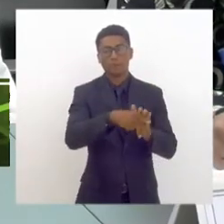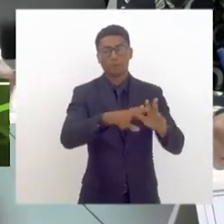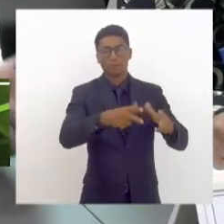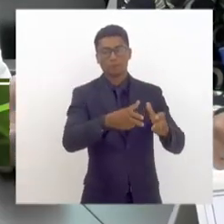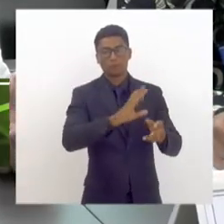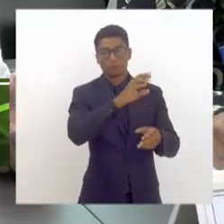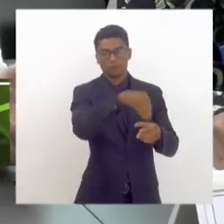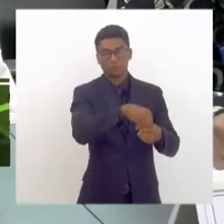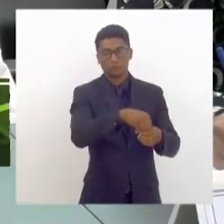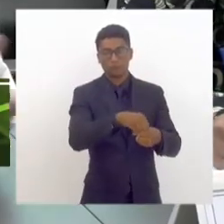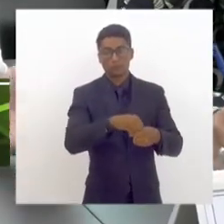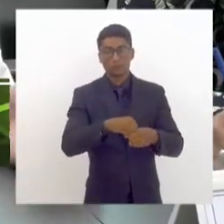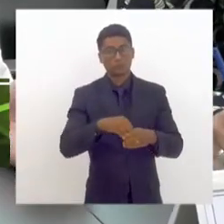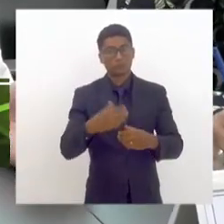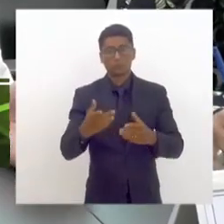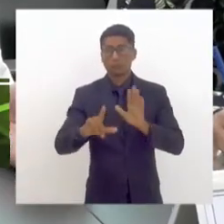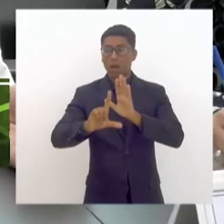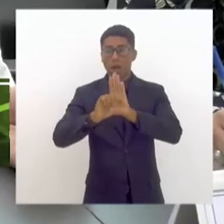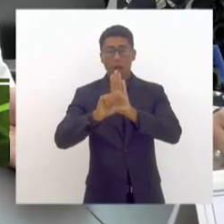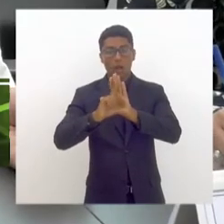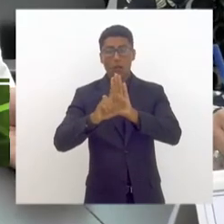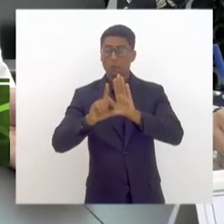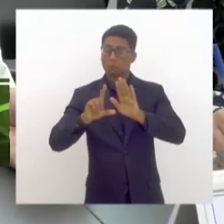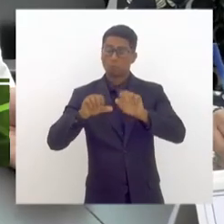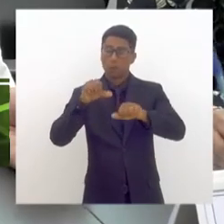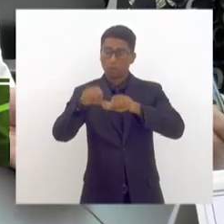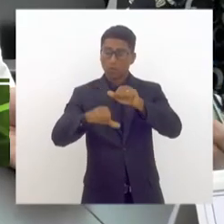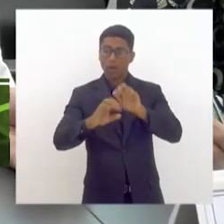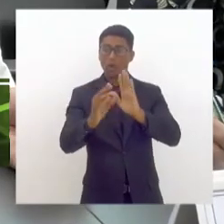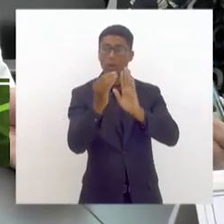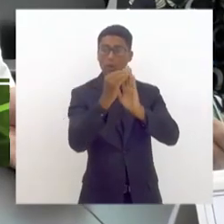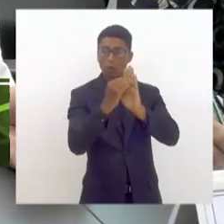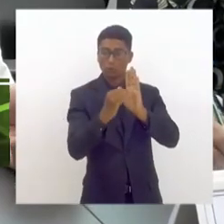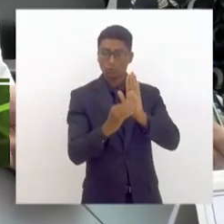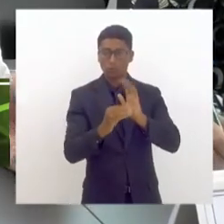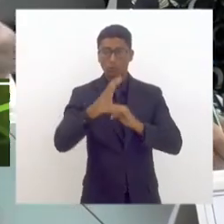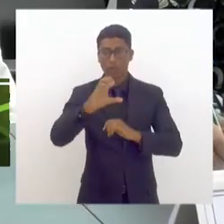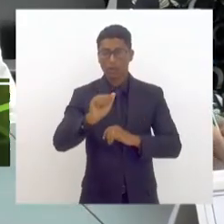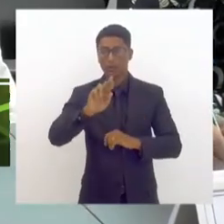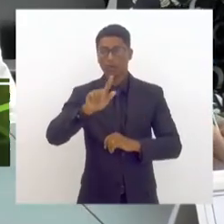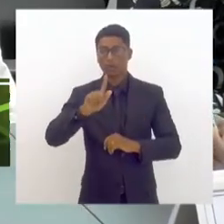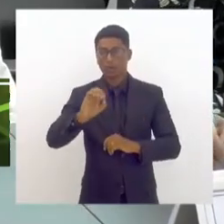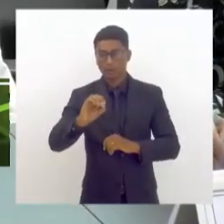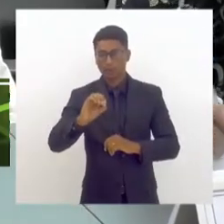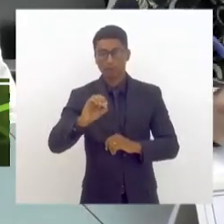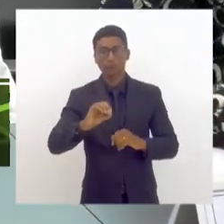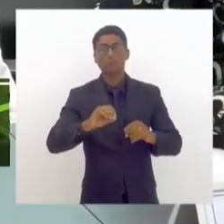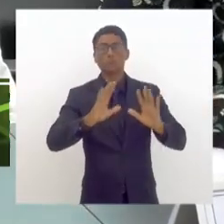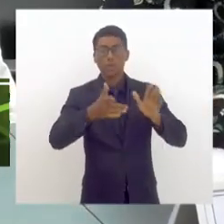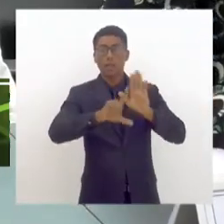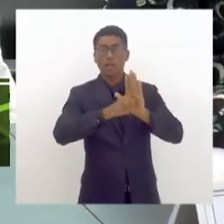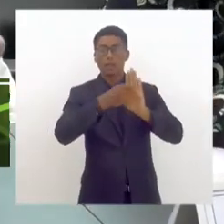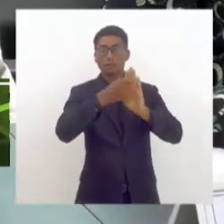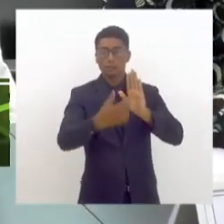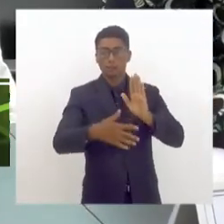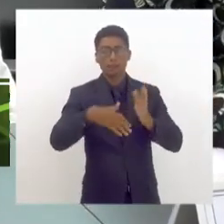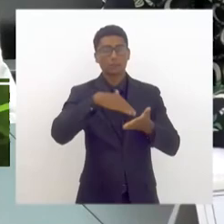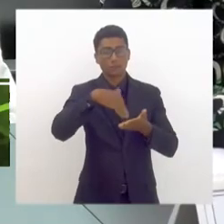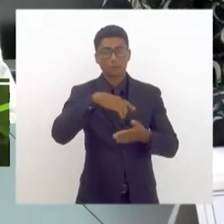rápido alterá-la, incluindo os cargos. Essa lei já existe dizendo que o Conselho vai ter uma secretaria-geral,